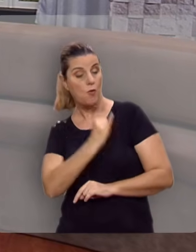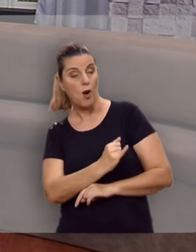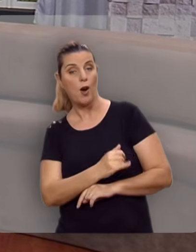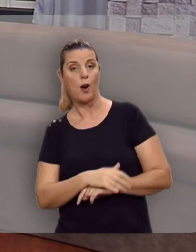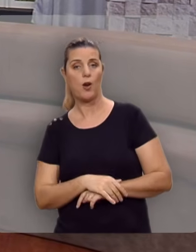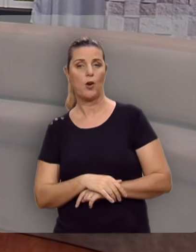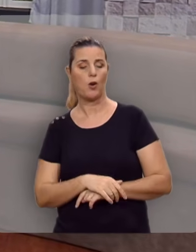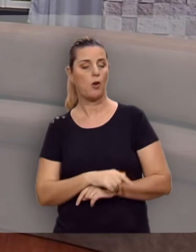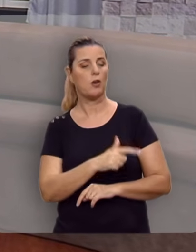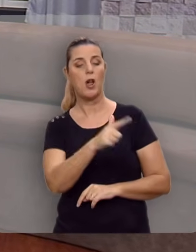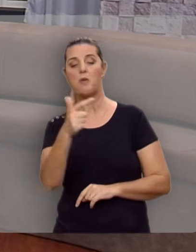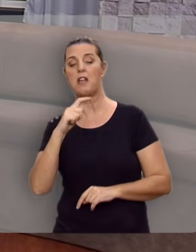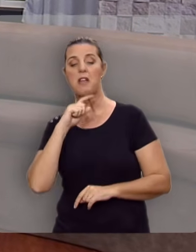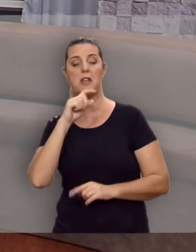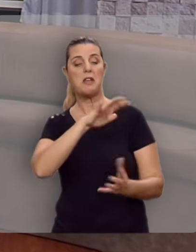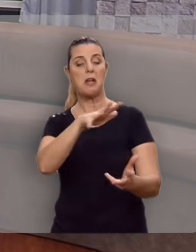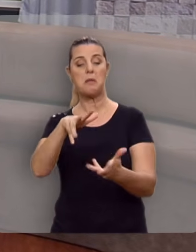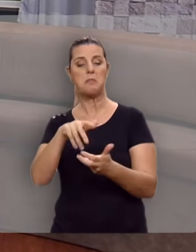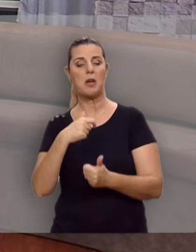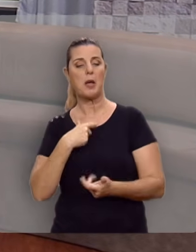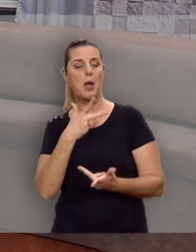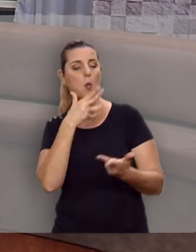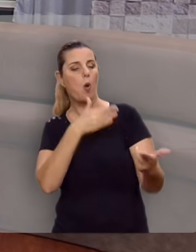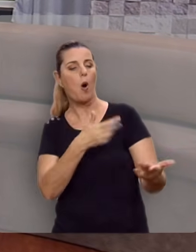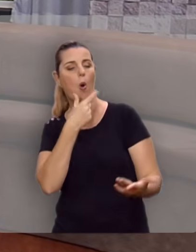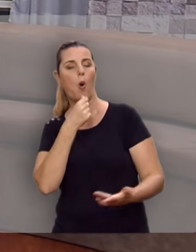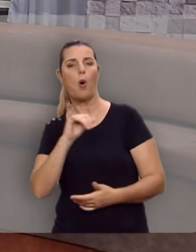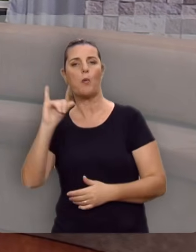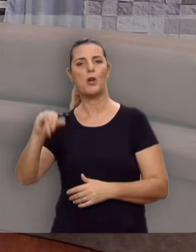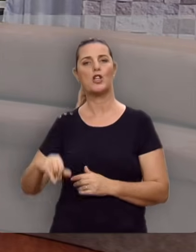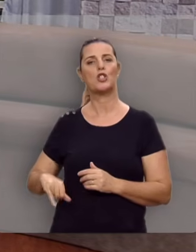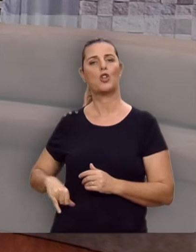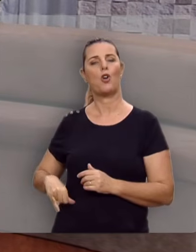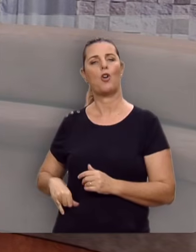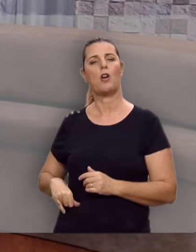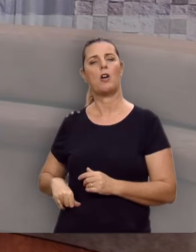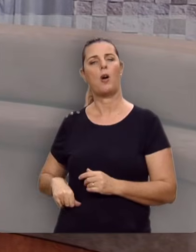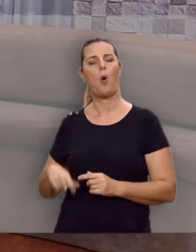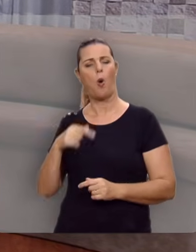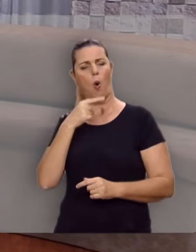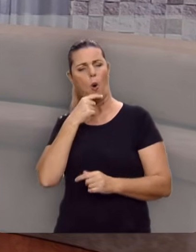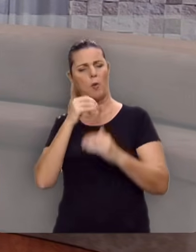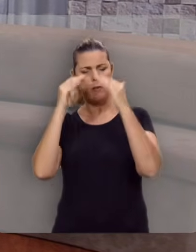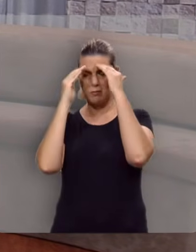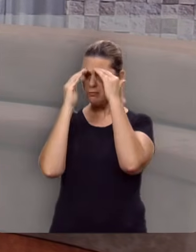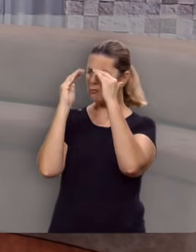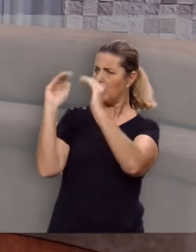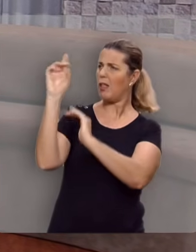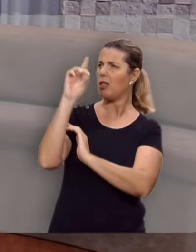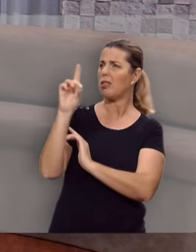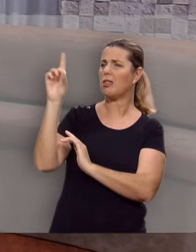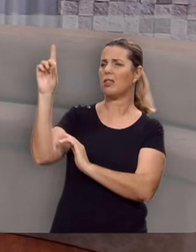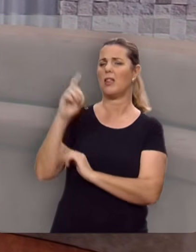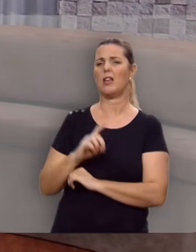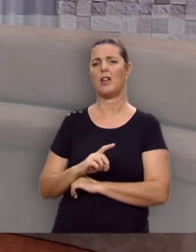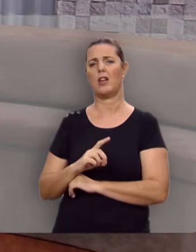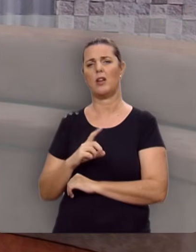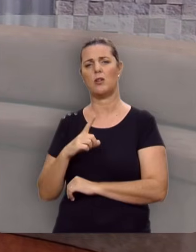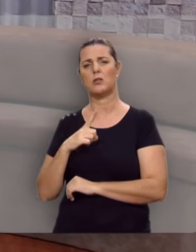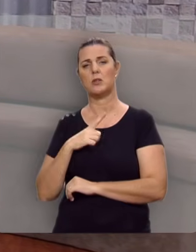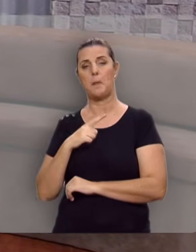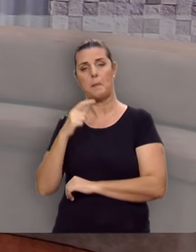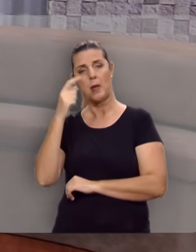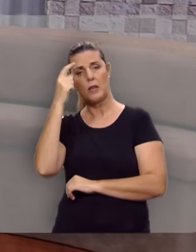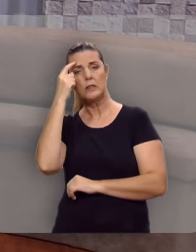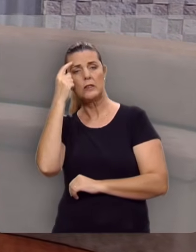disse. Não há ninguém na terra semelhante a ele. Um homem íntegro, reto, temente a Deus, que se desvia